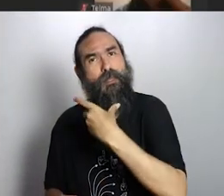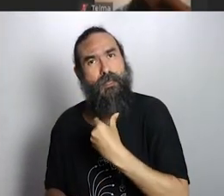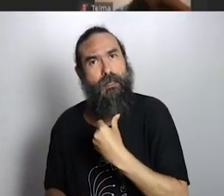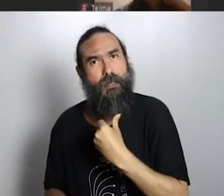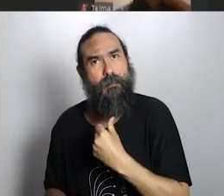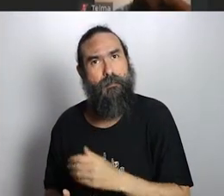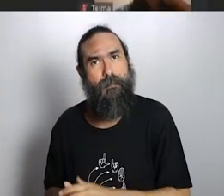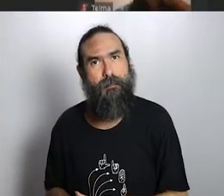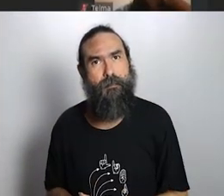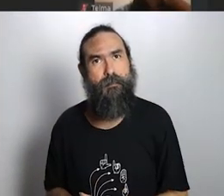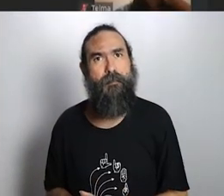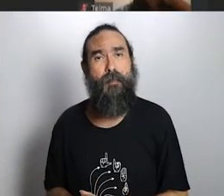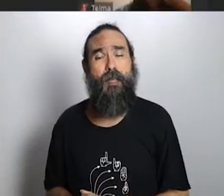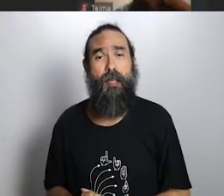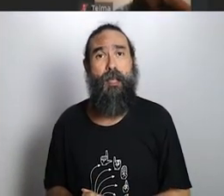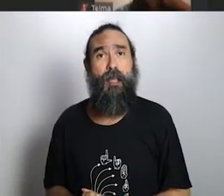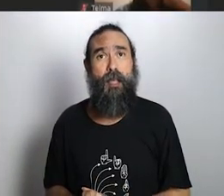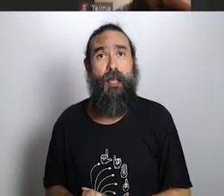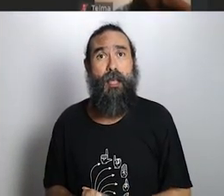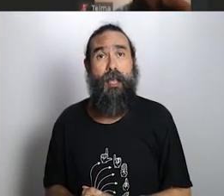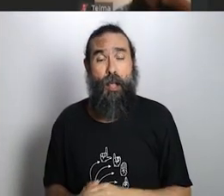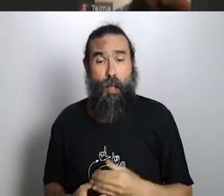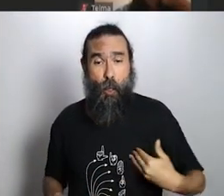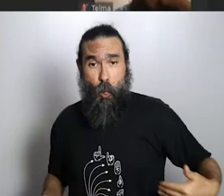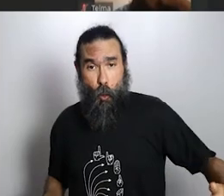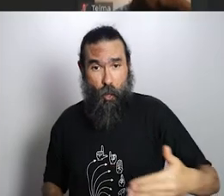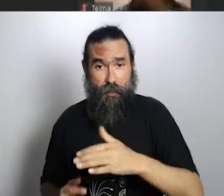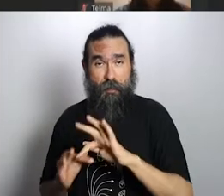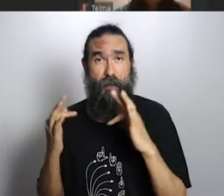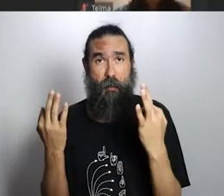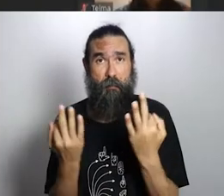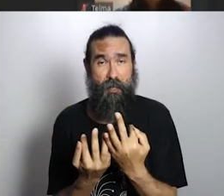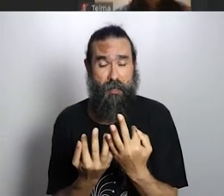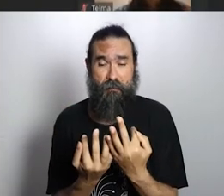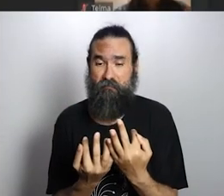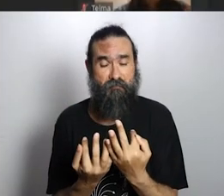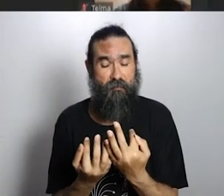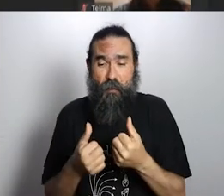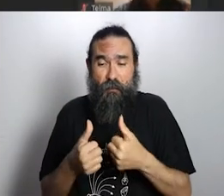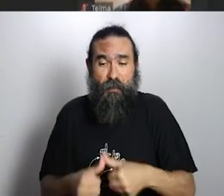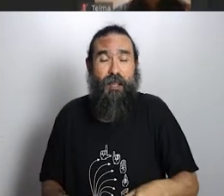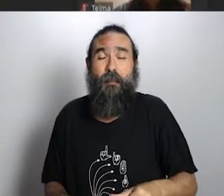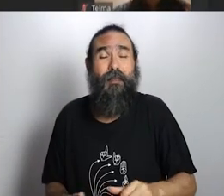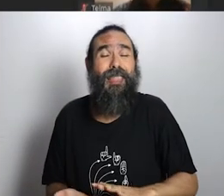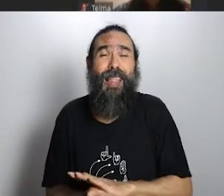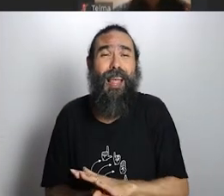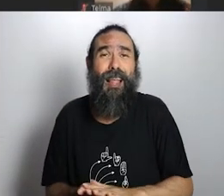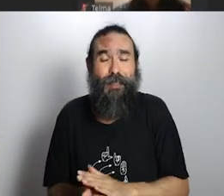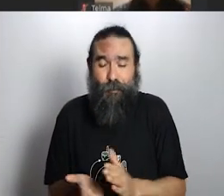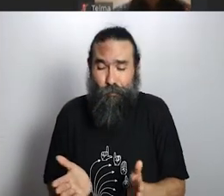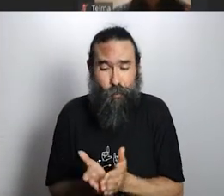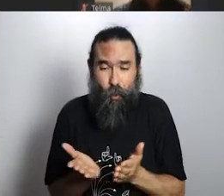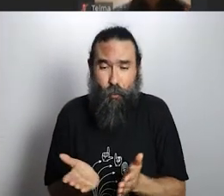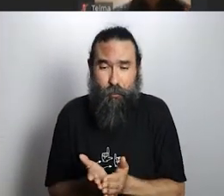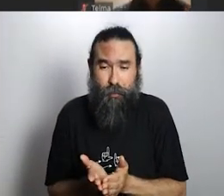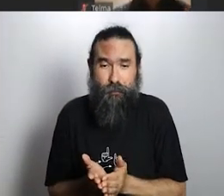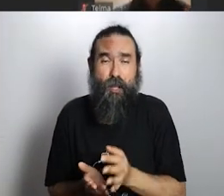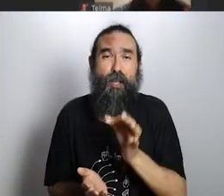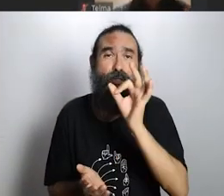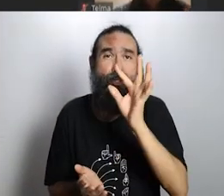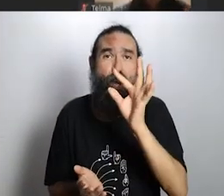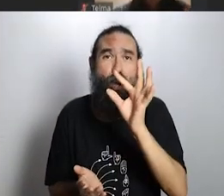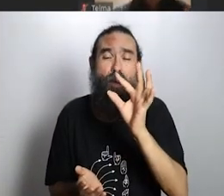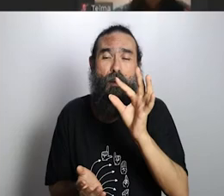gente, mas para os outros, que a gente fiquemos sem nada. Uma casinha de taipa que ele